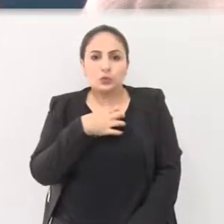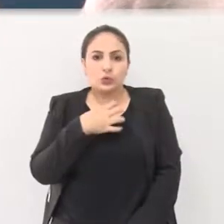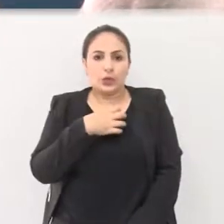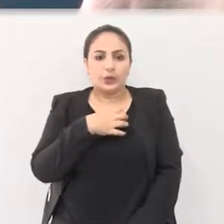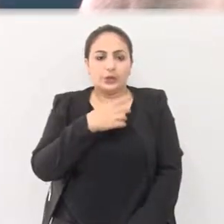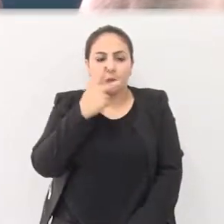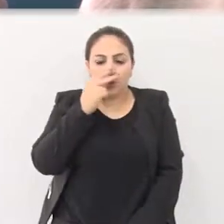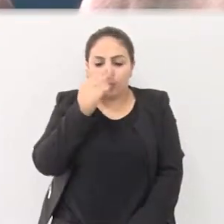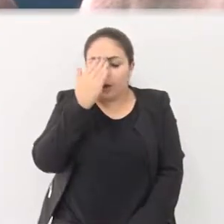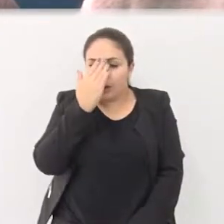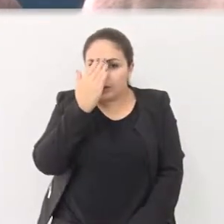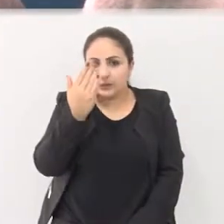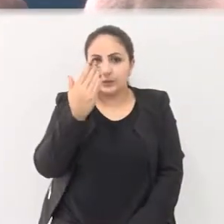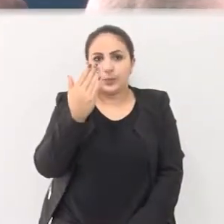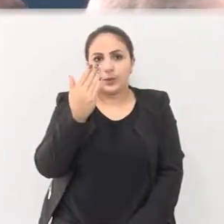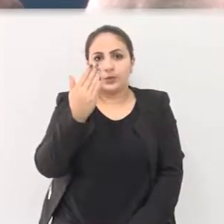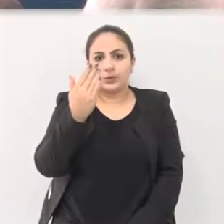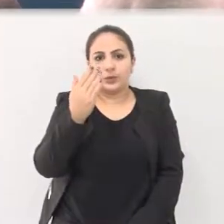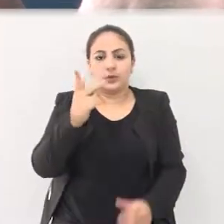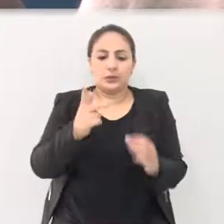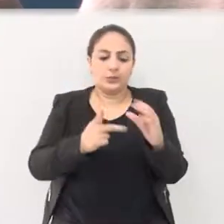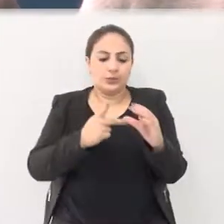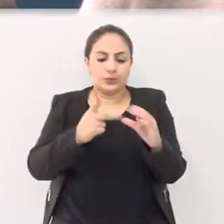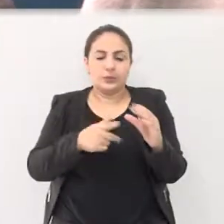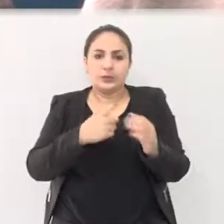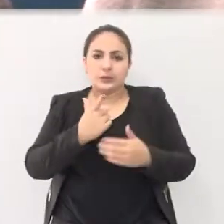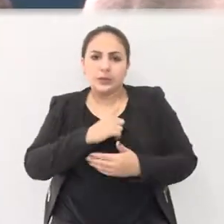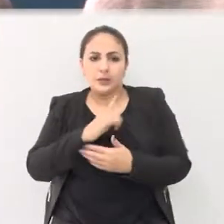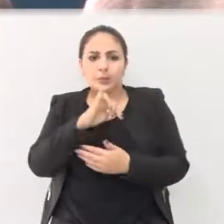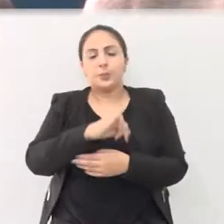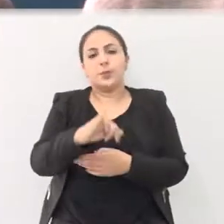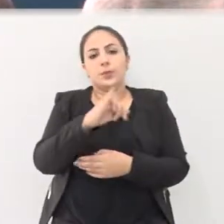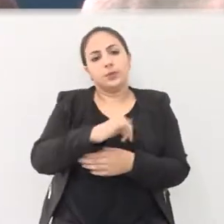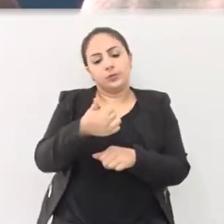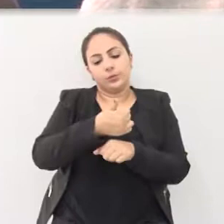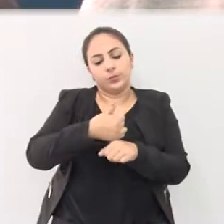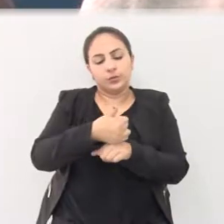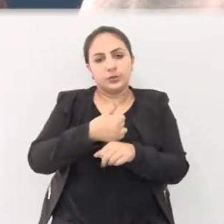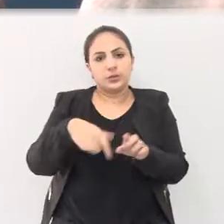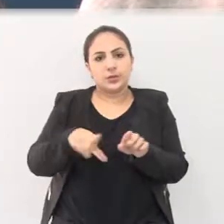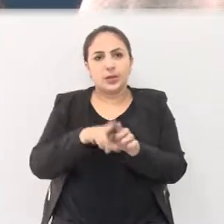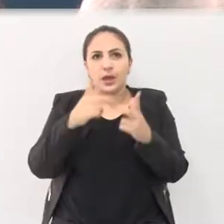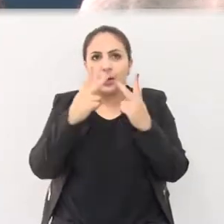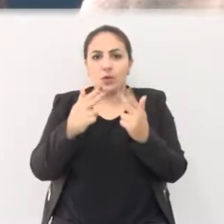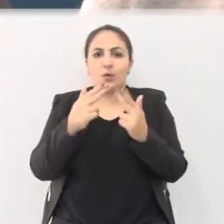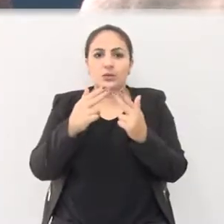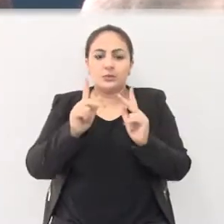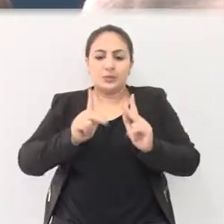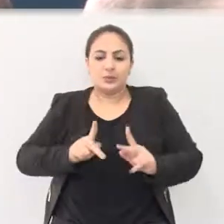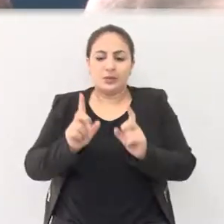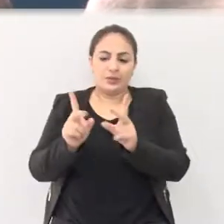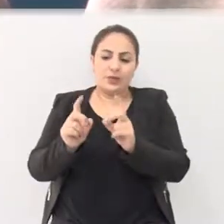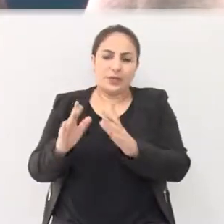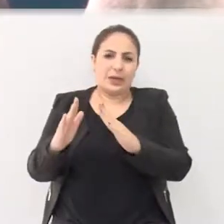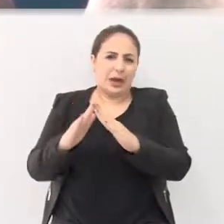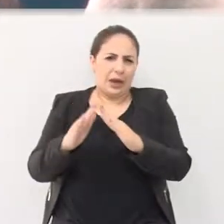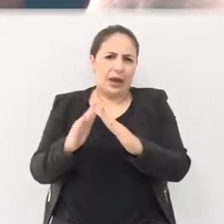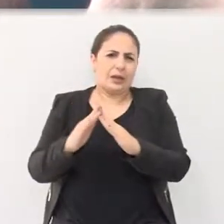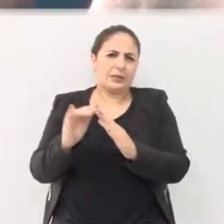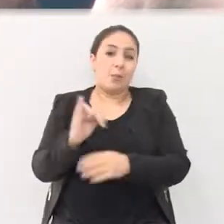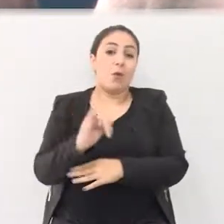é uma maneira do agradecimento que o Legislativo tem para essa importante profissão, que é dos corretores de